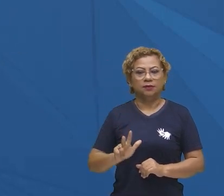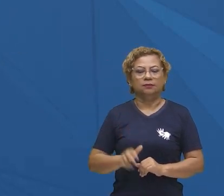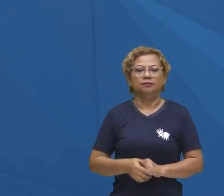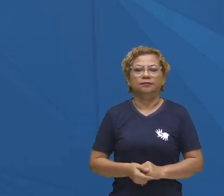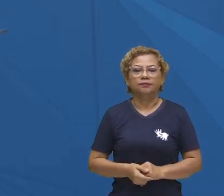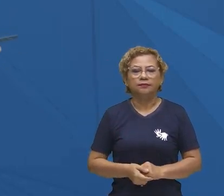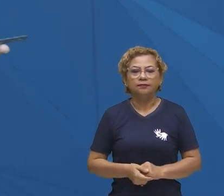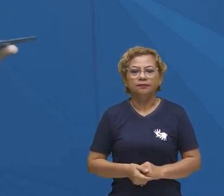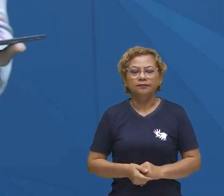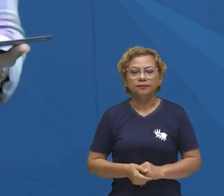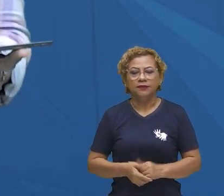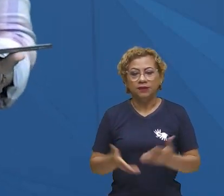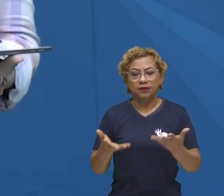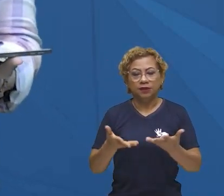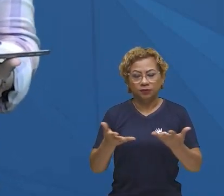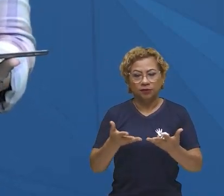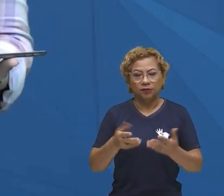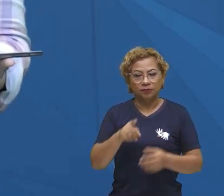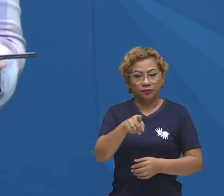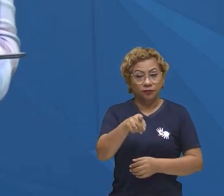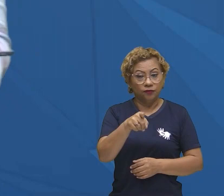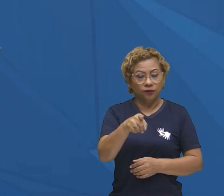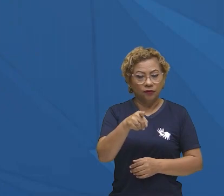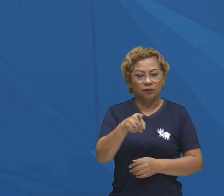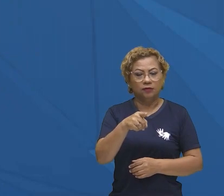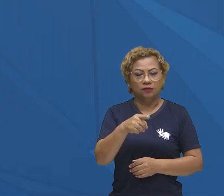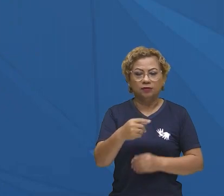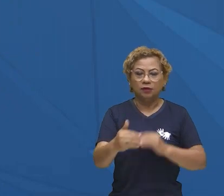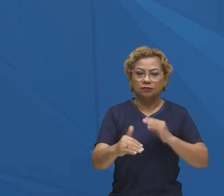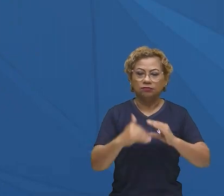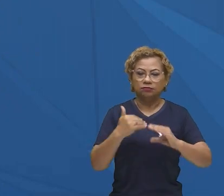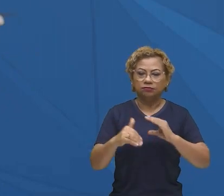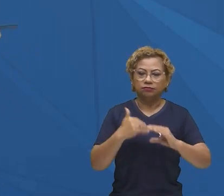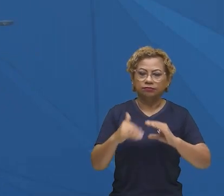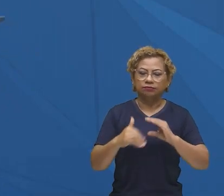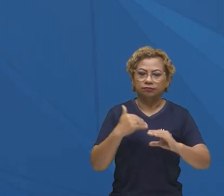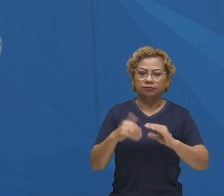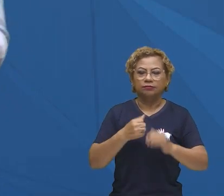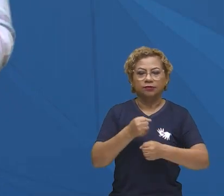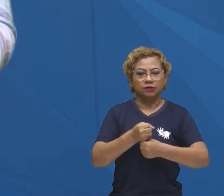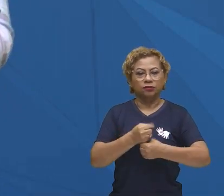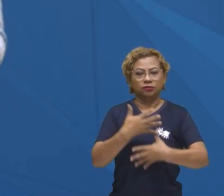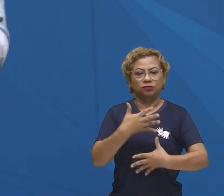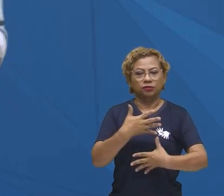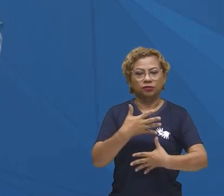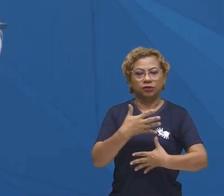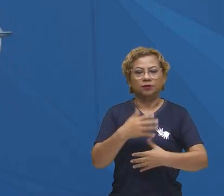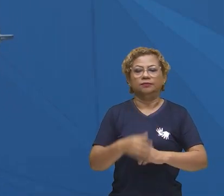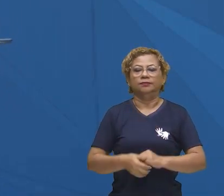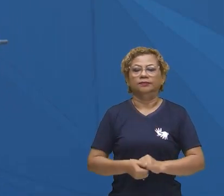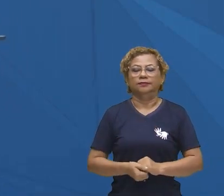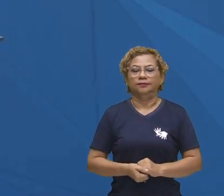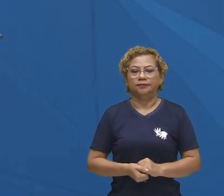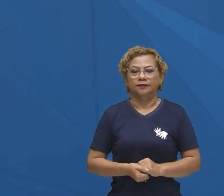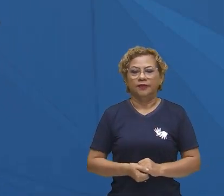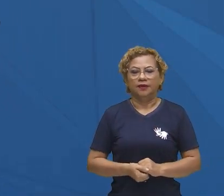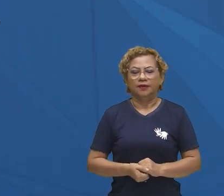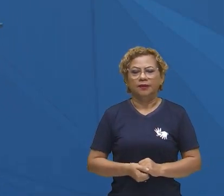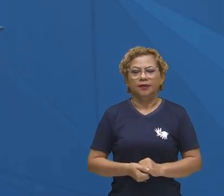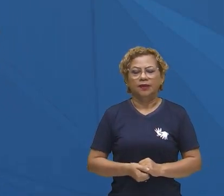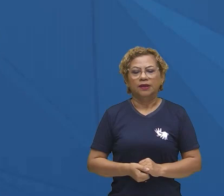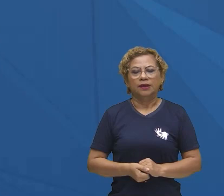quero que vocês participem no chat ou copiando ali no caderno, para a gente perceber o quanto o mundo digital